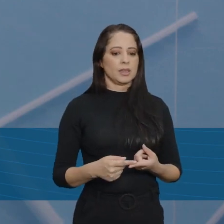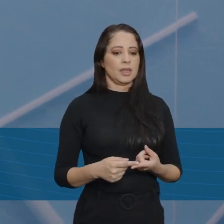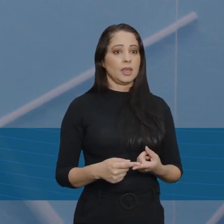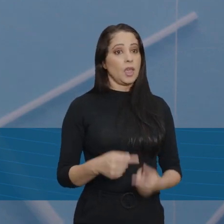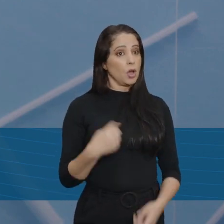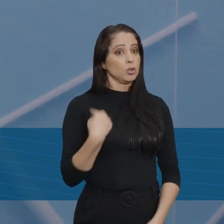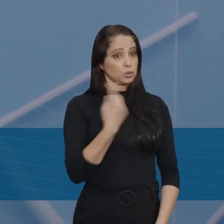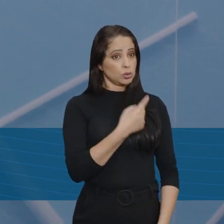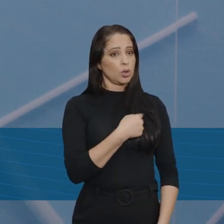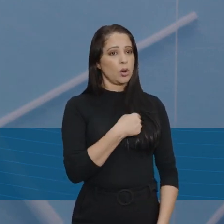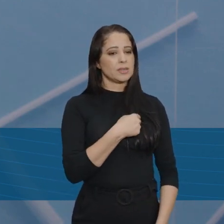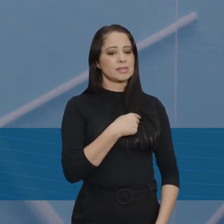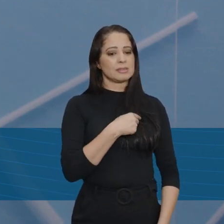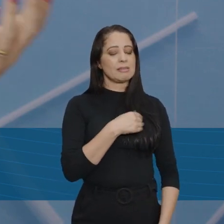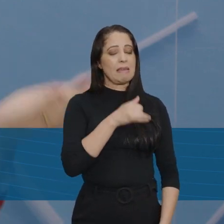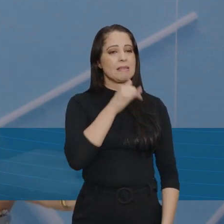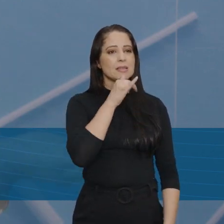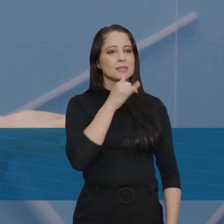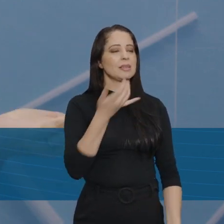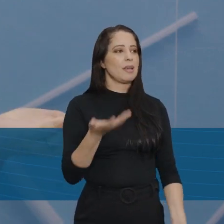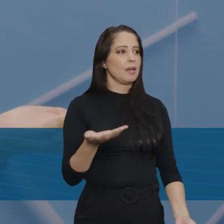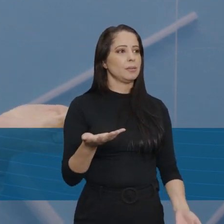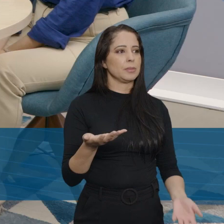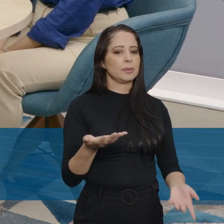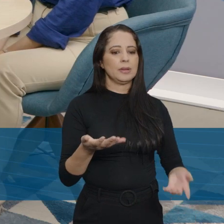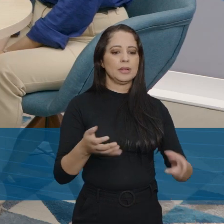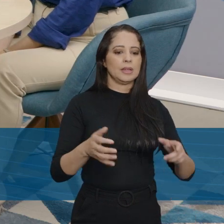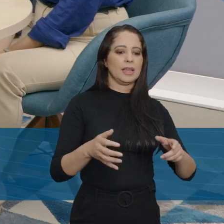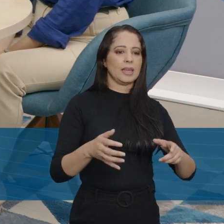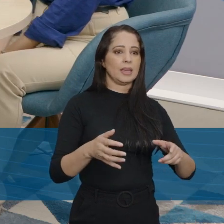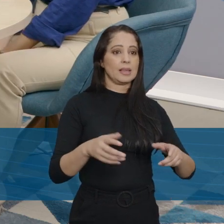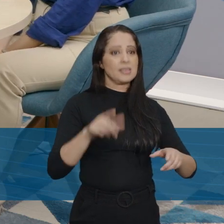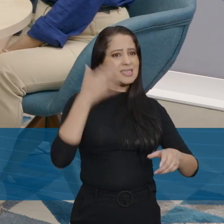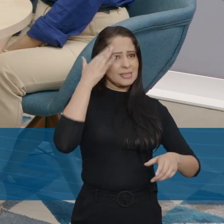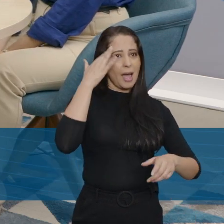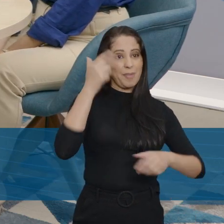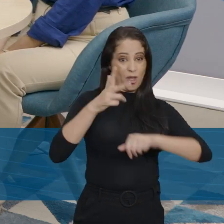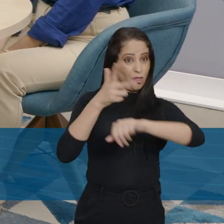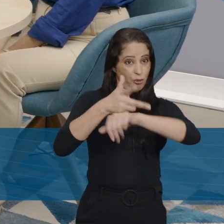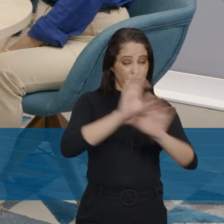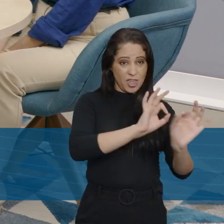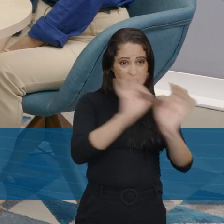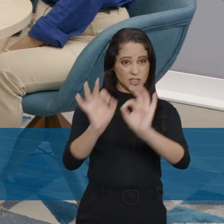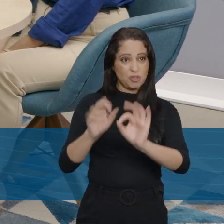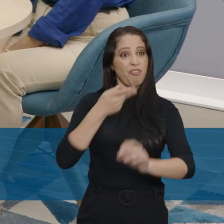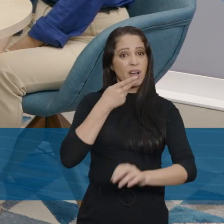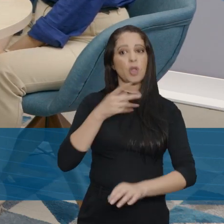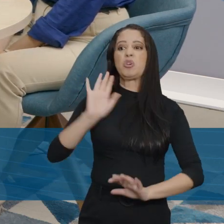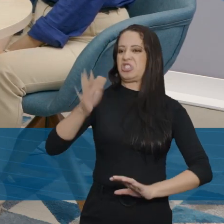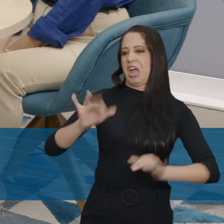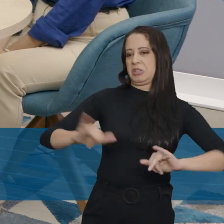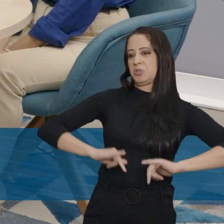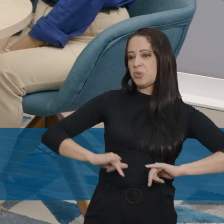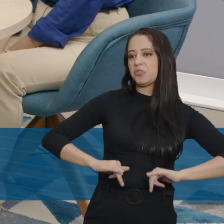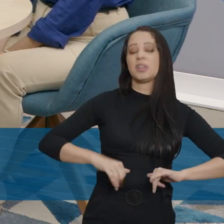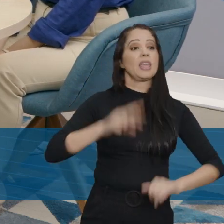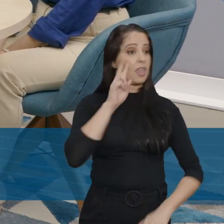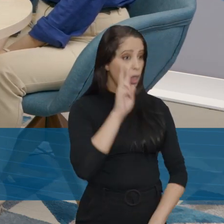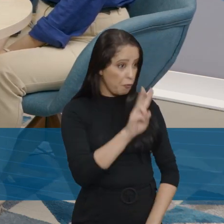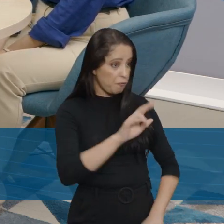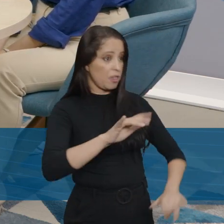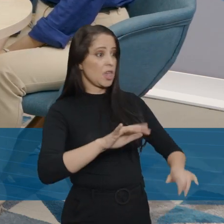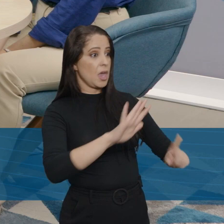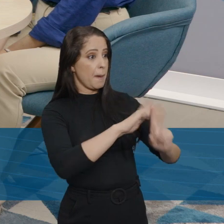isso toca em feridas nossas, como você está falando, né, Dani? Todo mundo ali no vídeo, né, falou, já sofri,